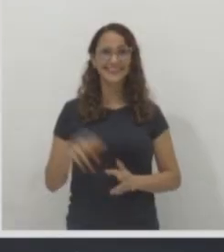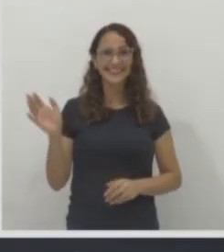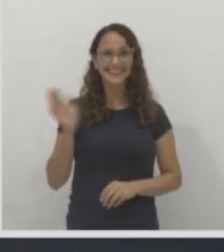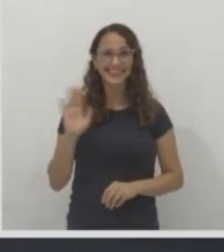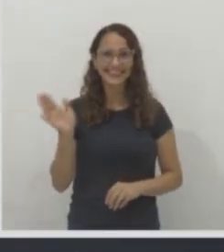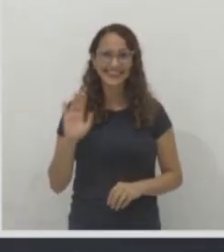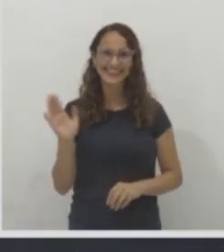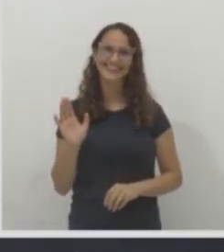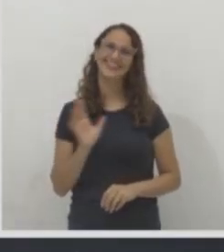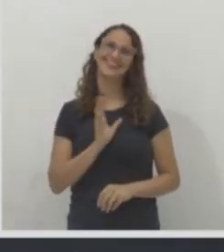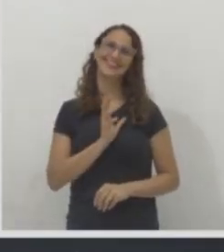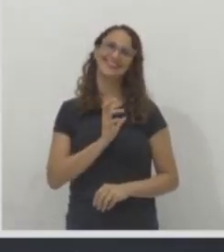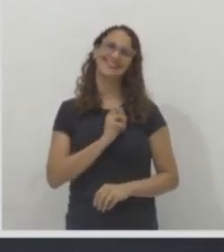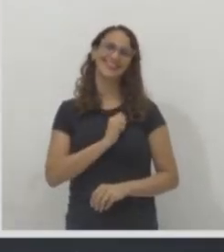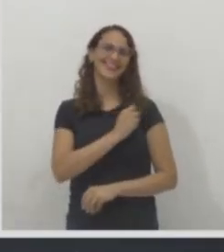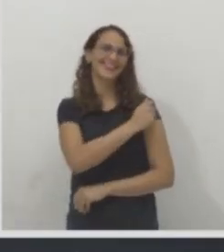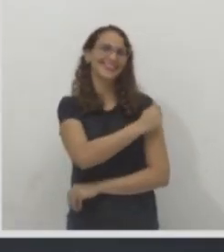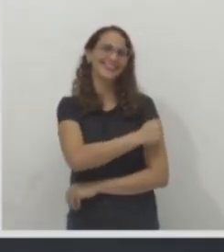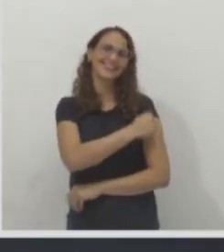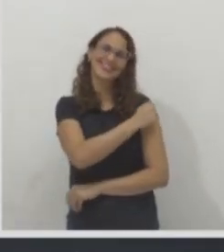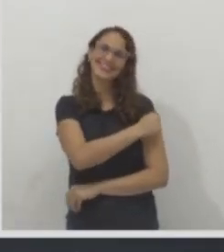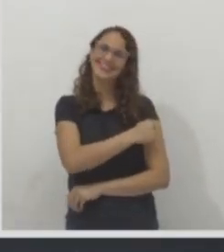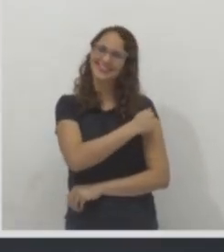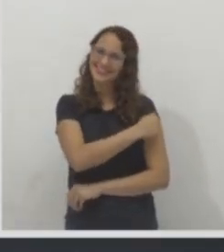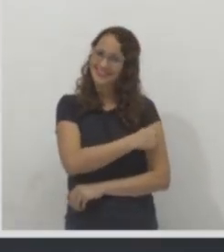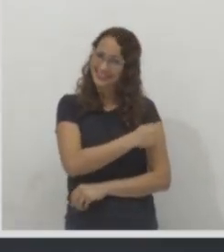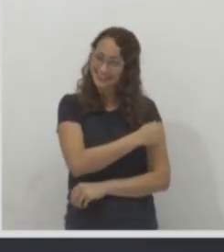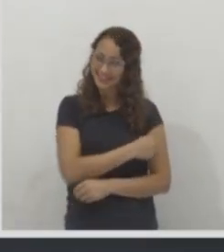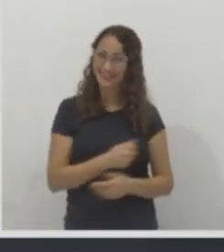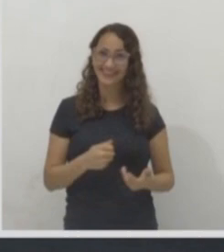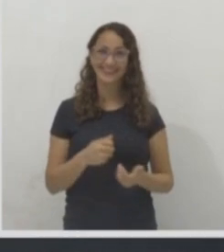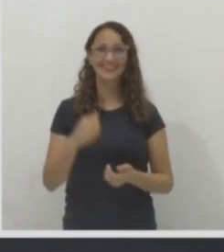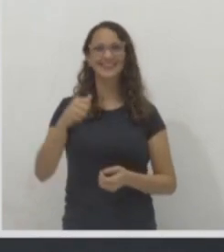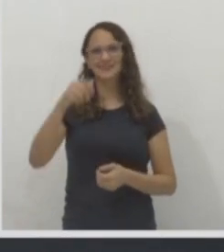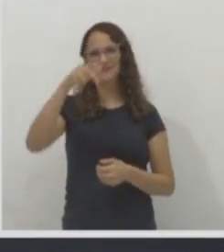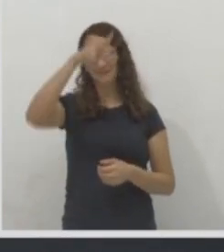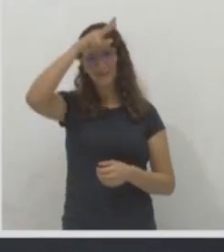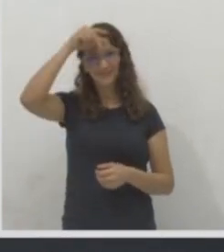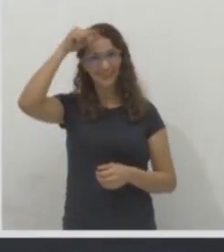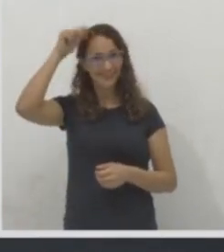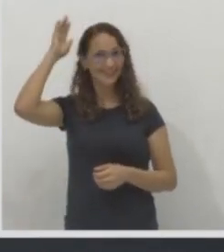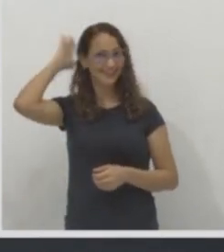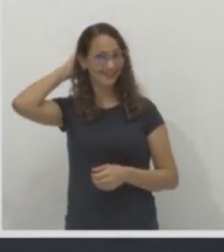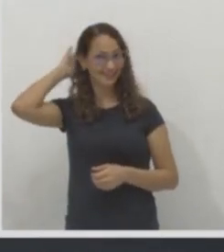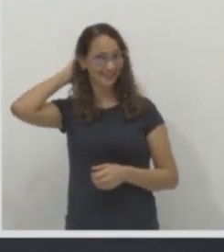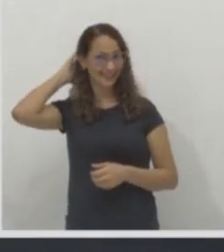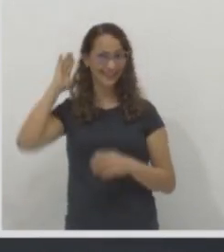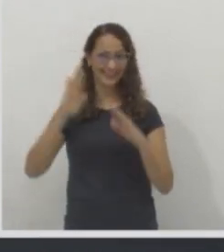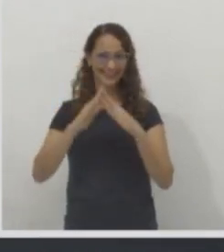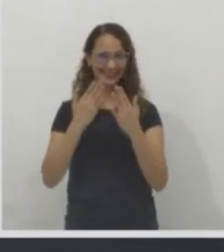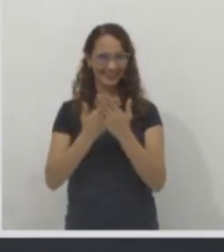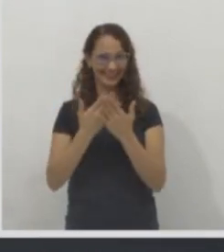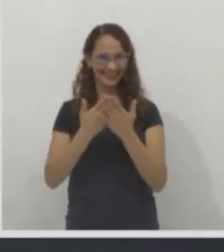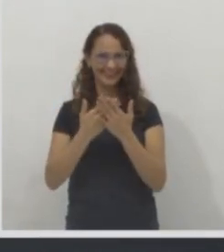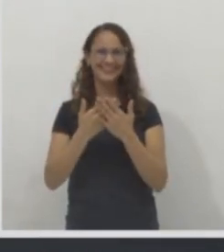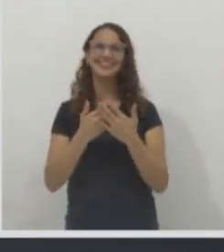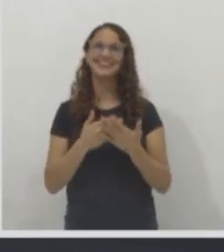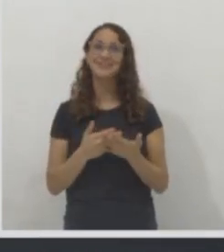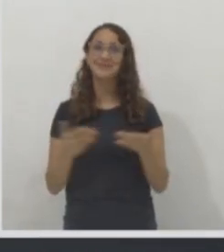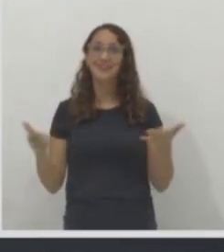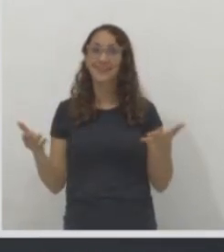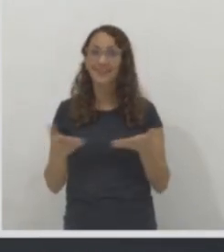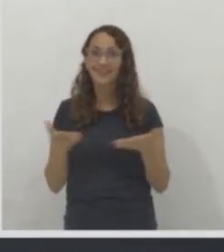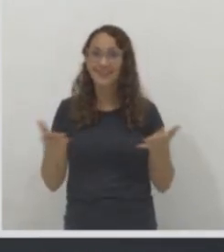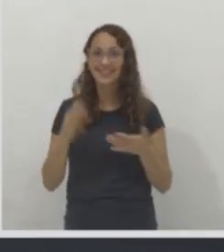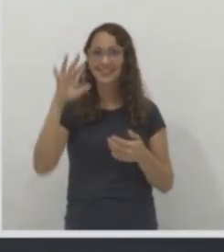Olá, meus queridos alunos da Rede Municipal de Belém. Nós estamos aqui de volta para mais uma aula de